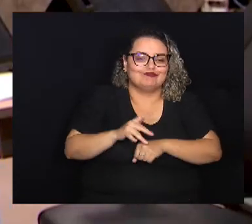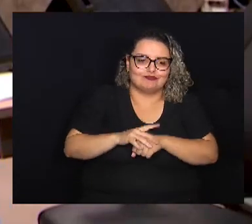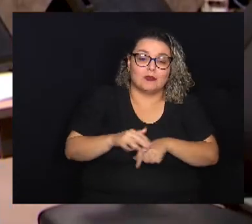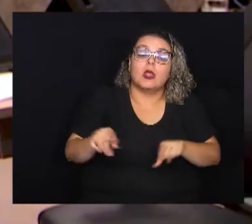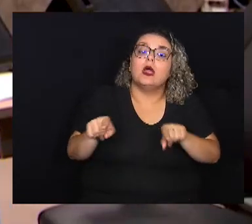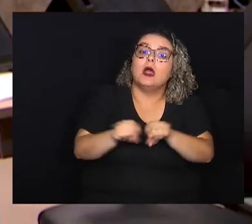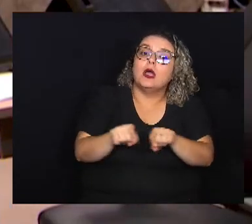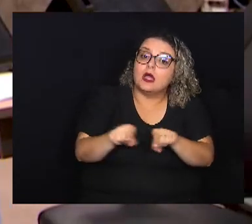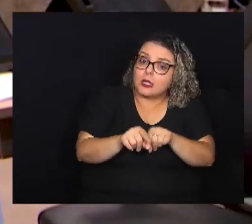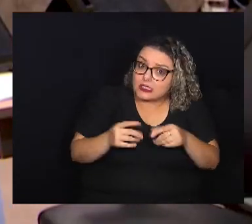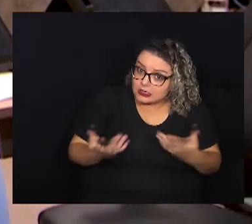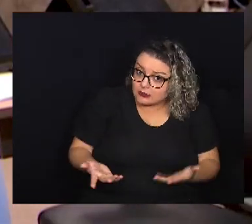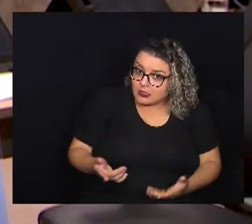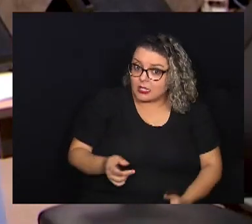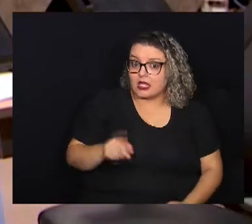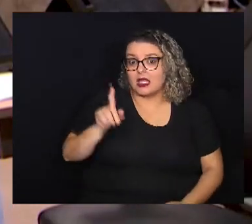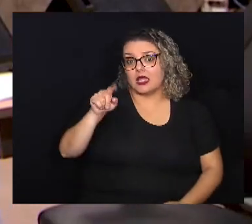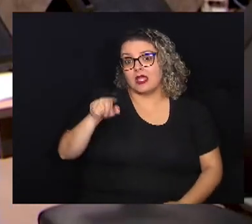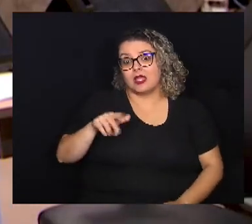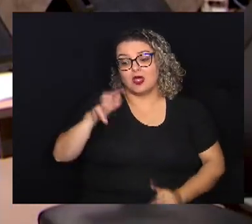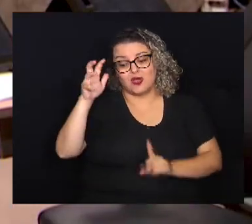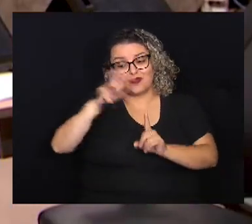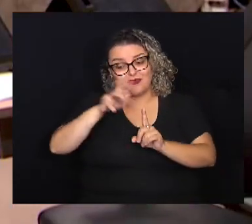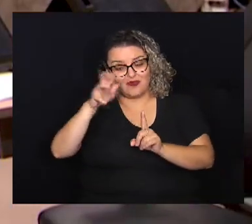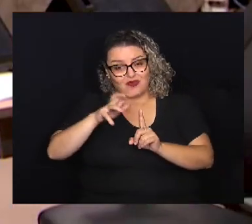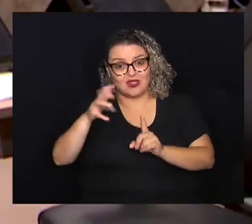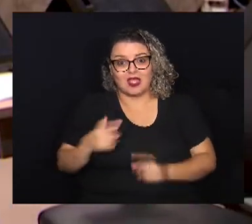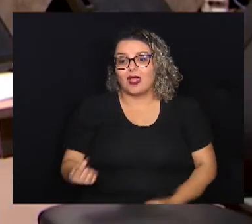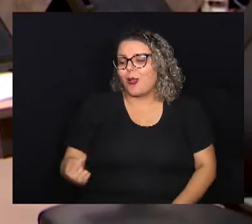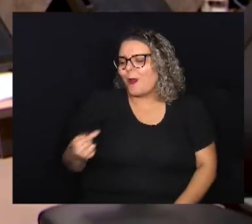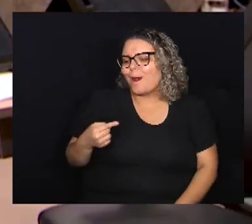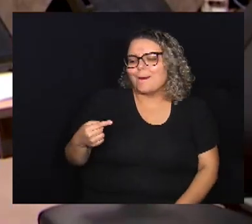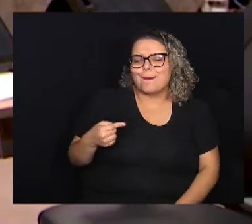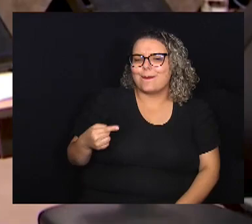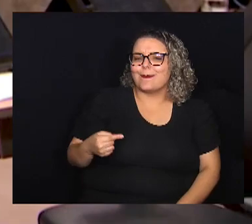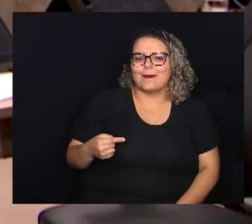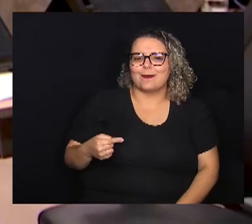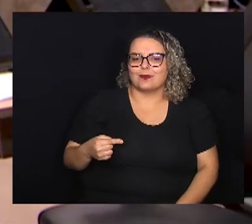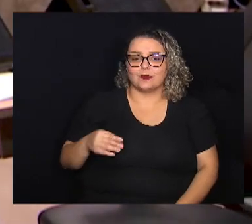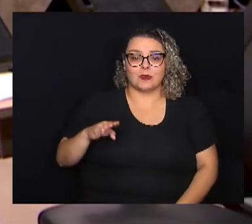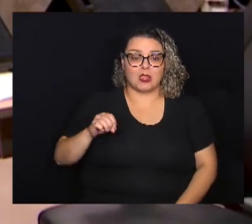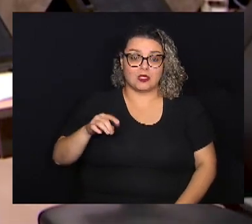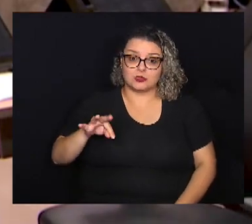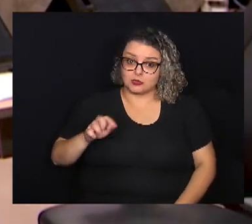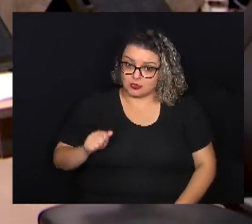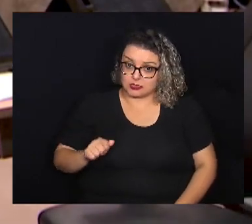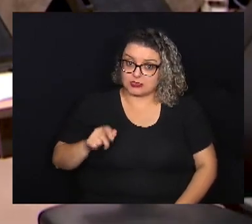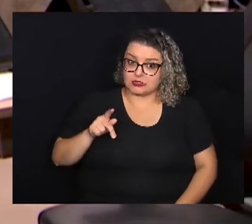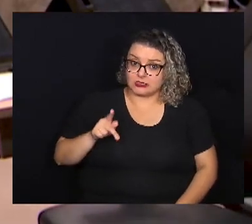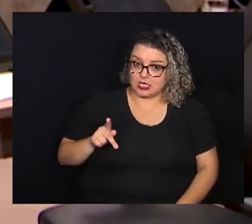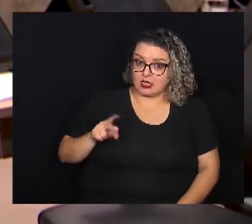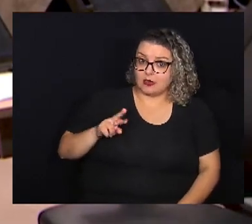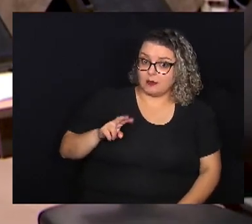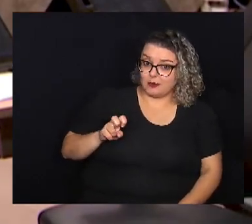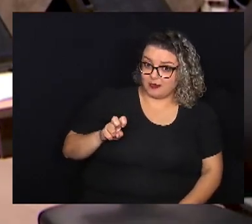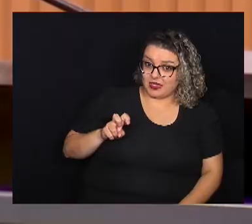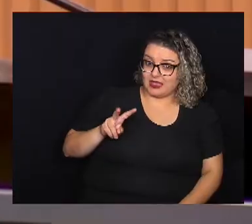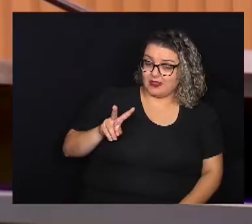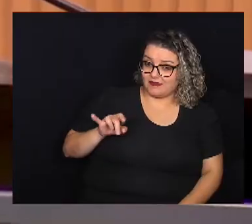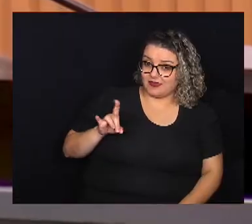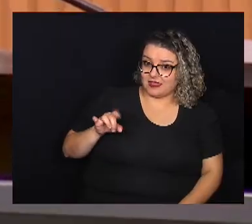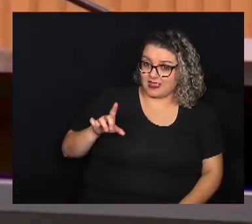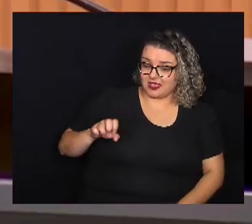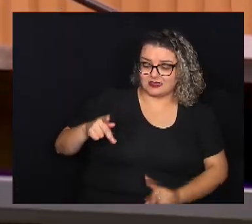tempo isso é o impacto é mínimo nas contas da previdência social aqui do município de Campinas é muito